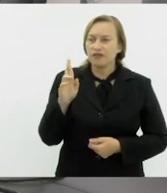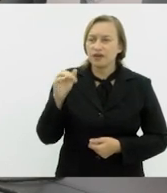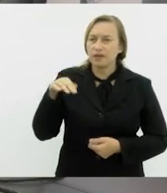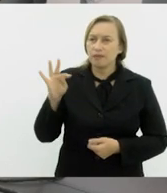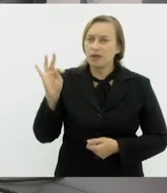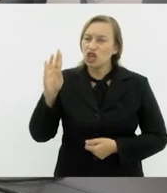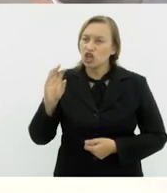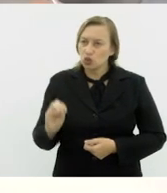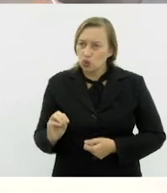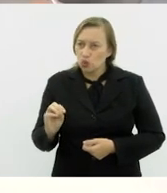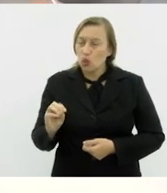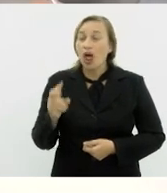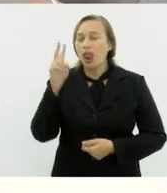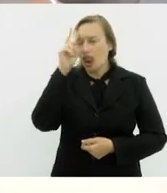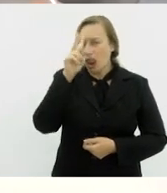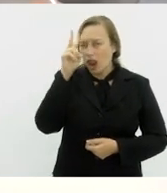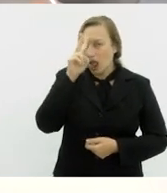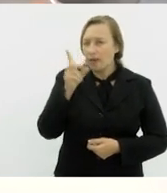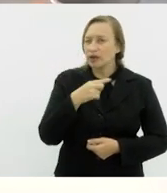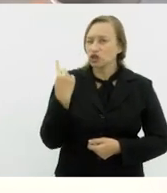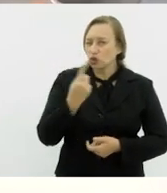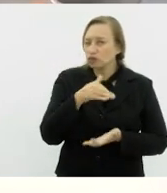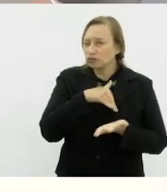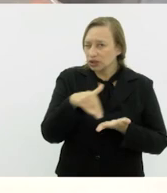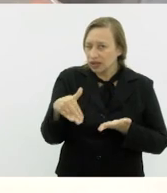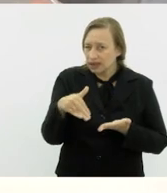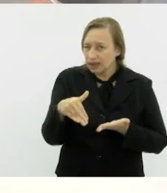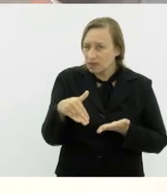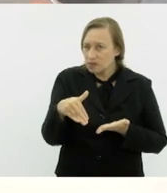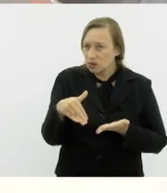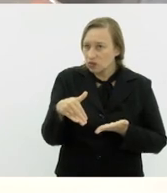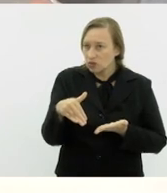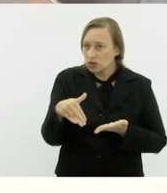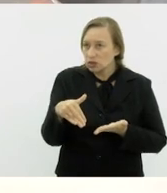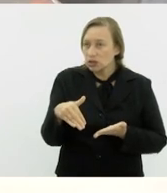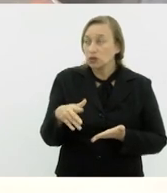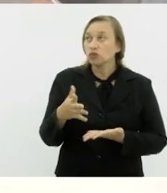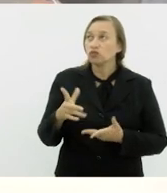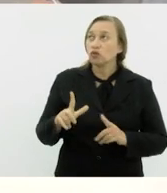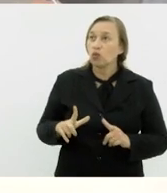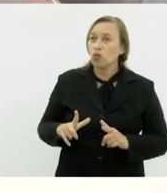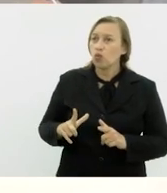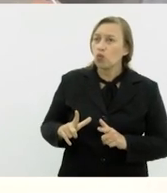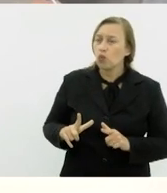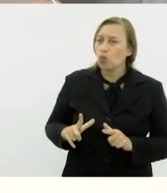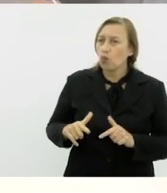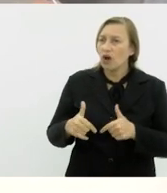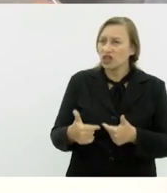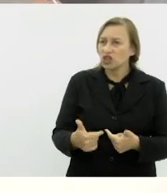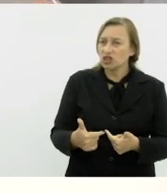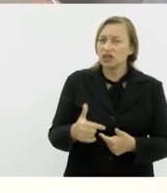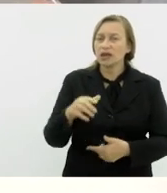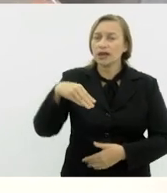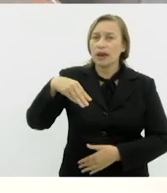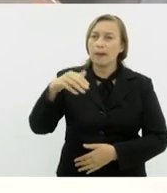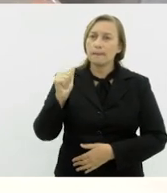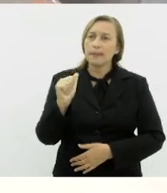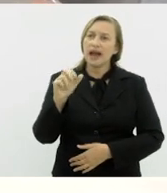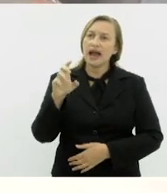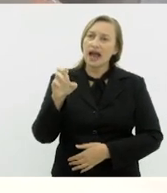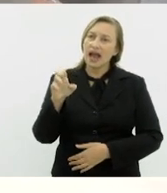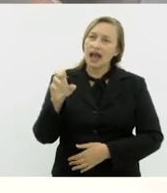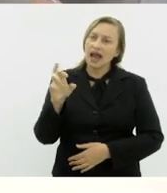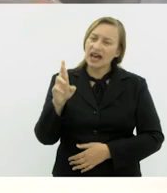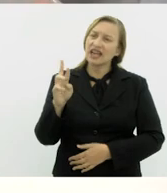lembra que, quando nós estávamos na secretaria, foi até uma ação encabeçada pela Marilene Ramos,